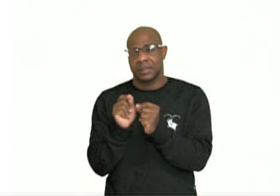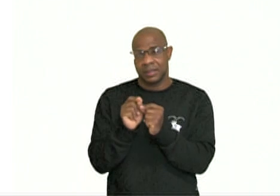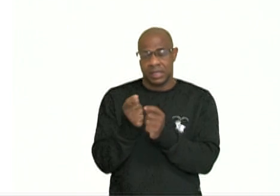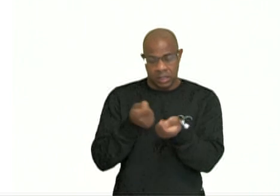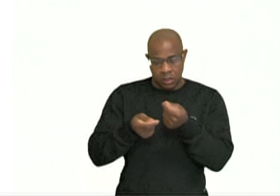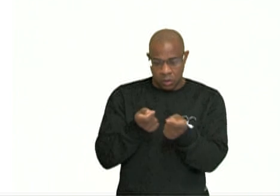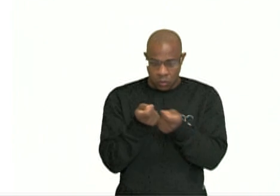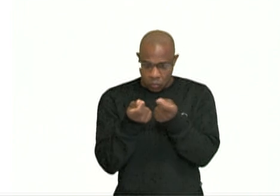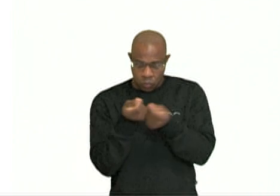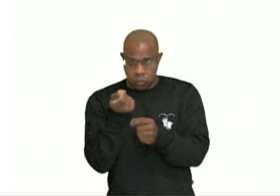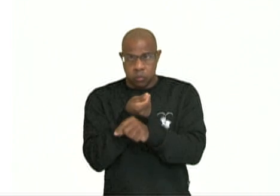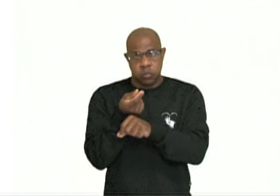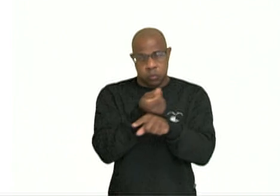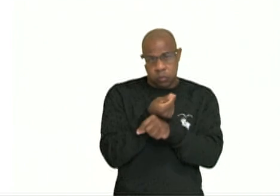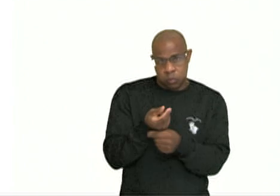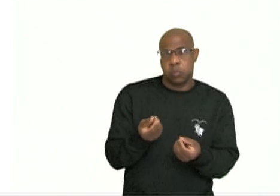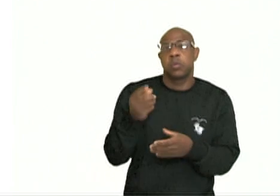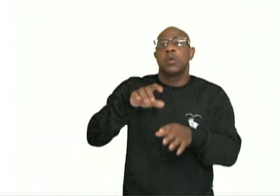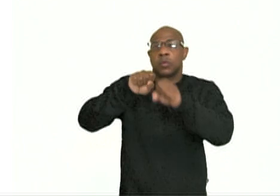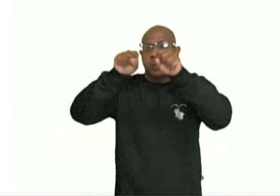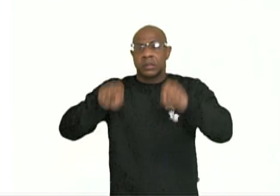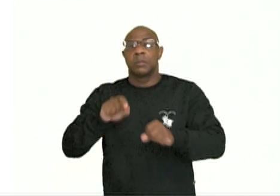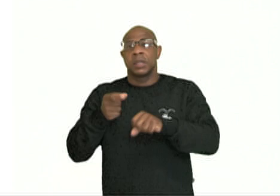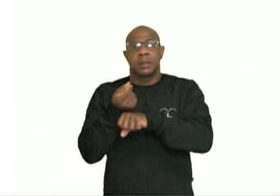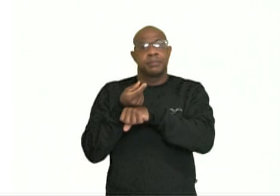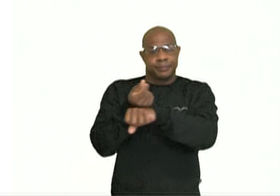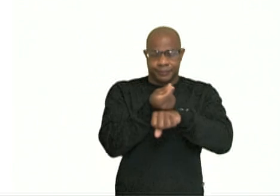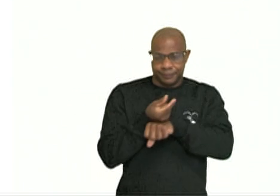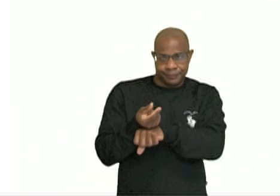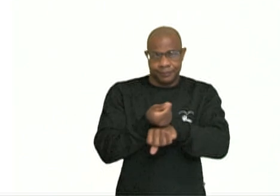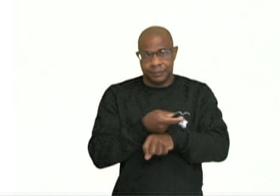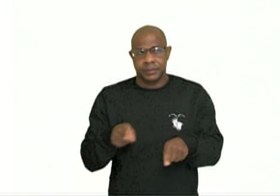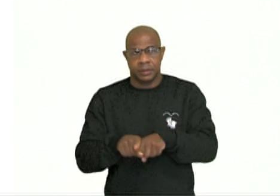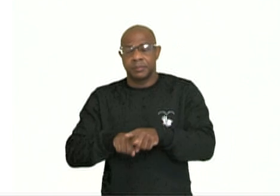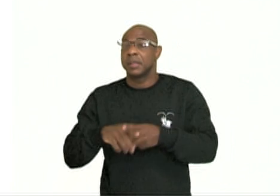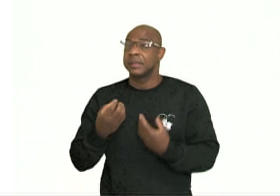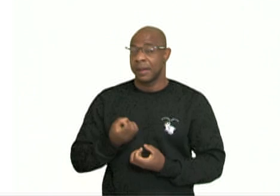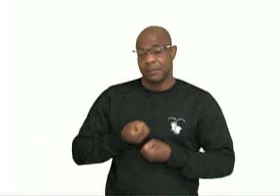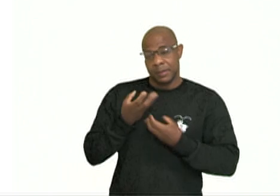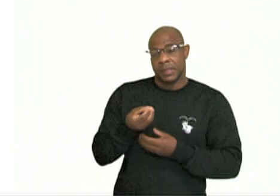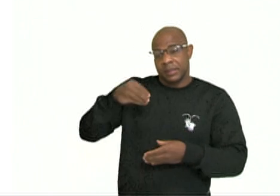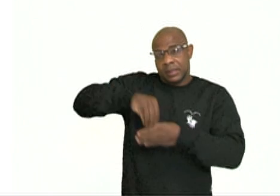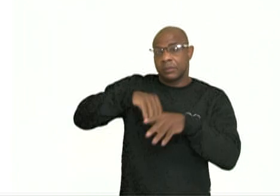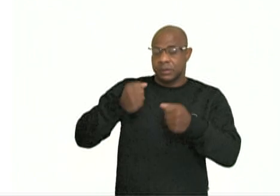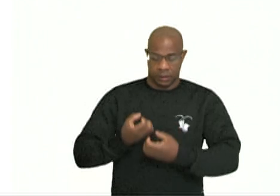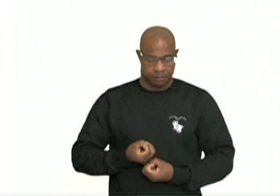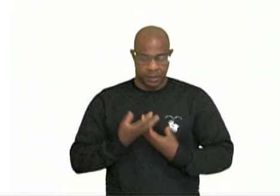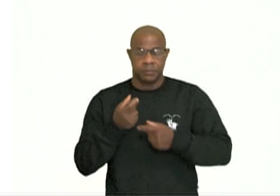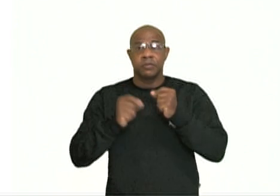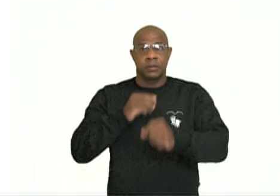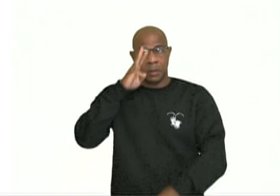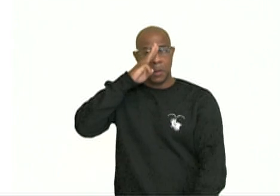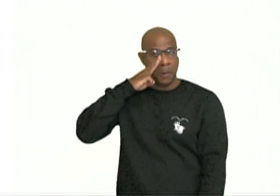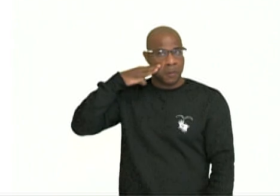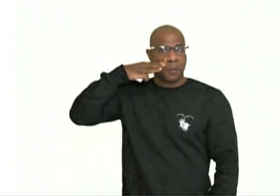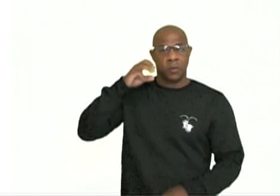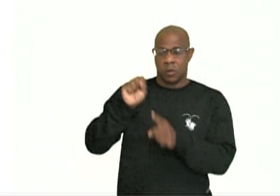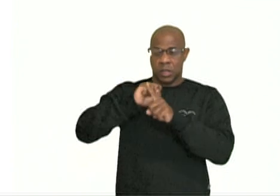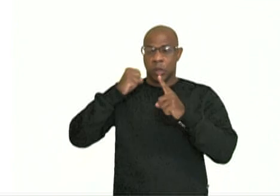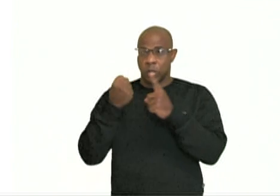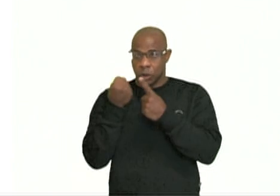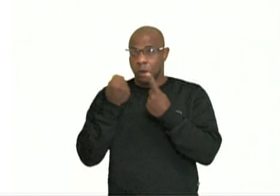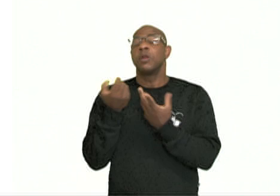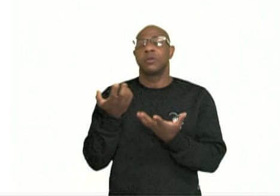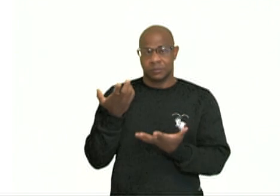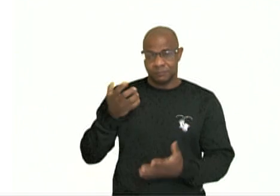capitalista. Então, vamos ver um pouquinho essa coisa do capitalismo na perspectiva do Karl Marx, um dos nossos sociólogos mais clássicos